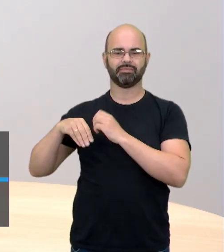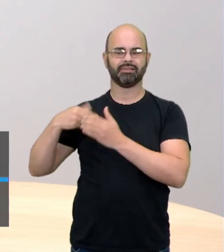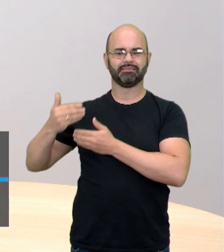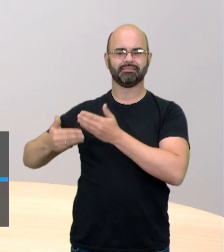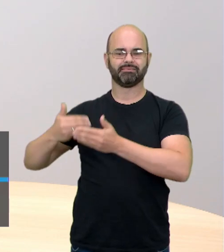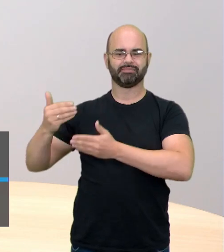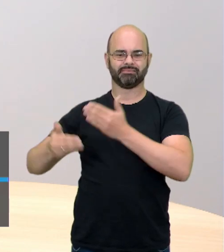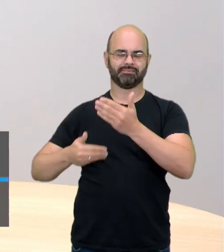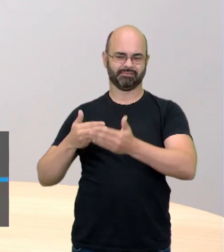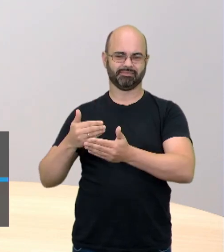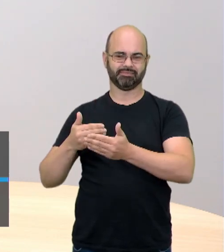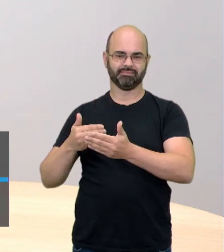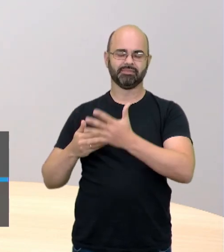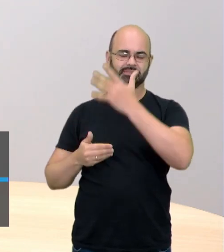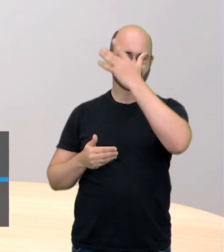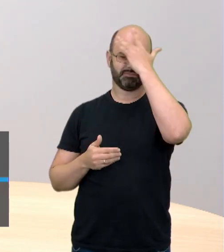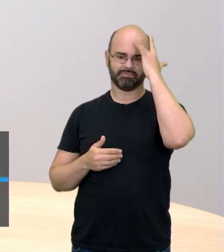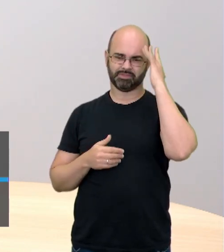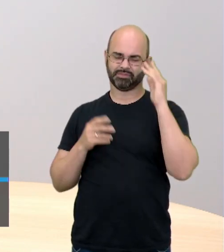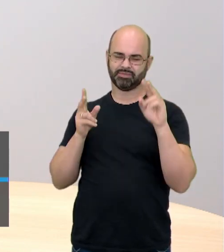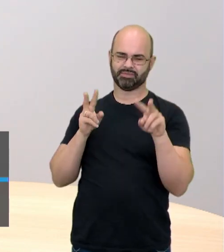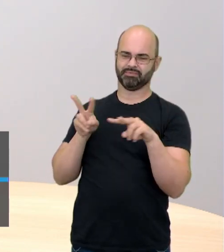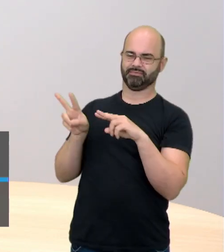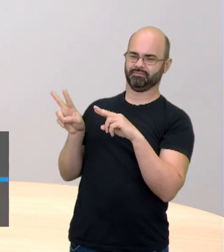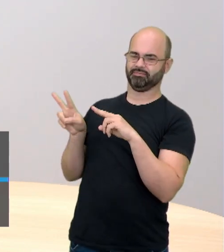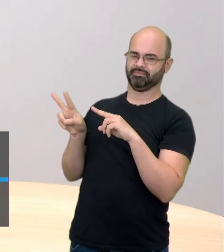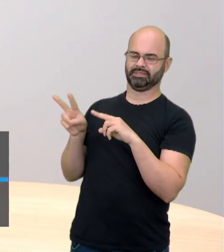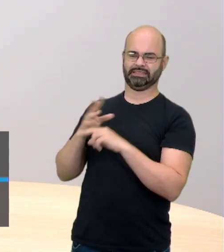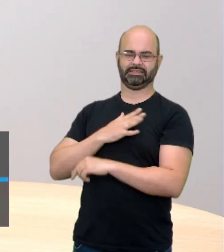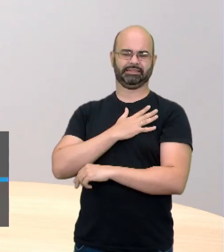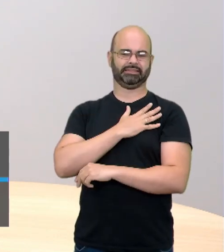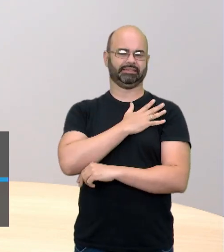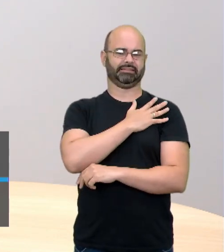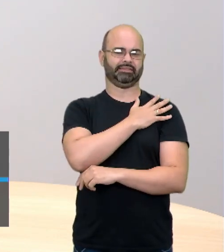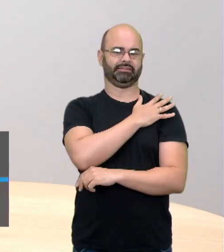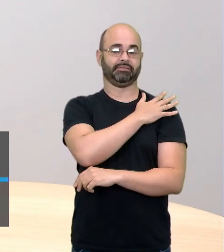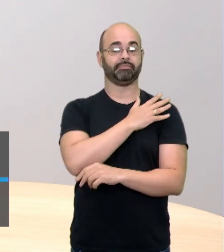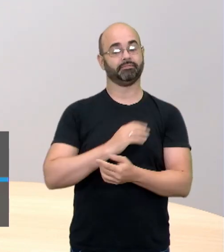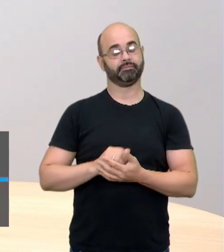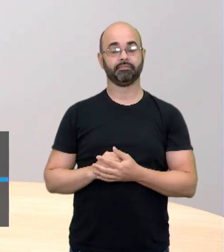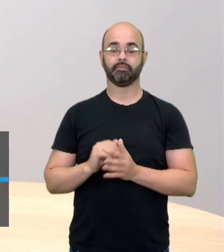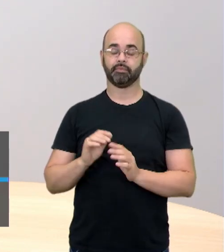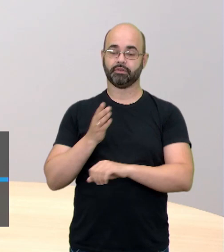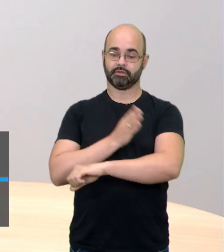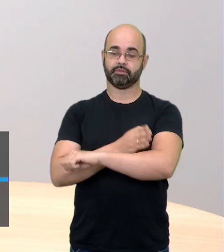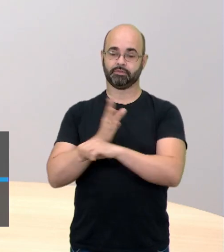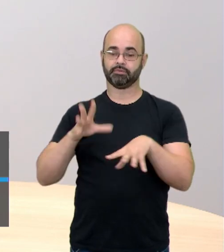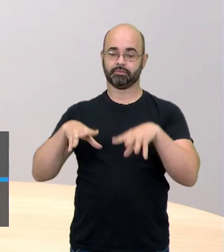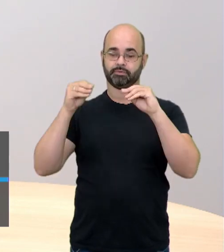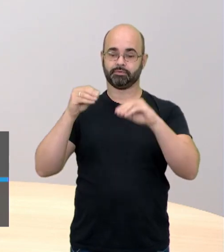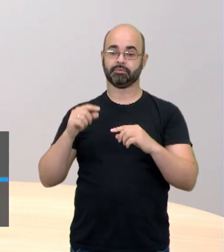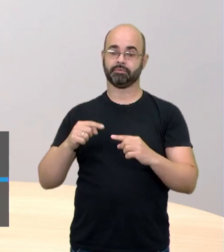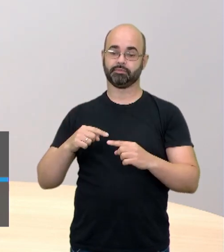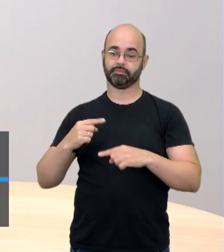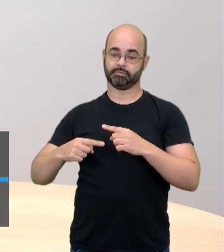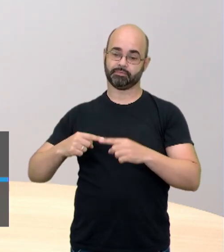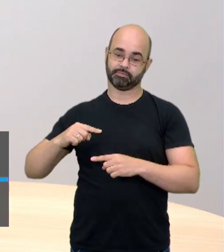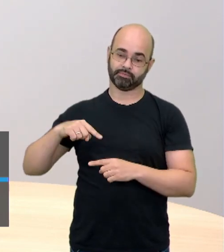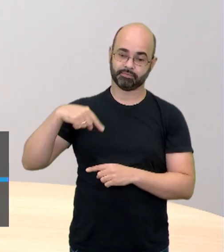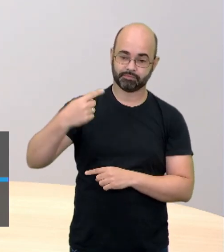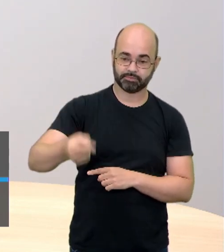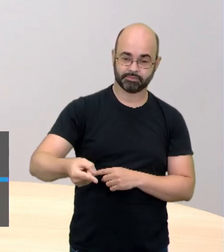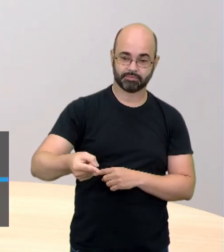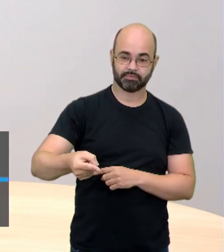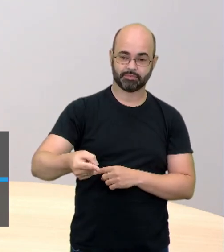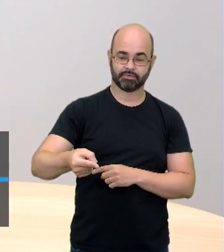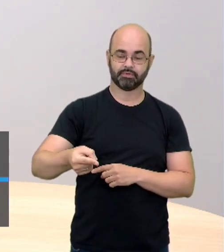o momento histórico que vem logo depois da Idade Média, né? Se chama o movimento, né, que se